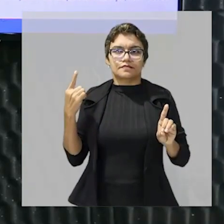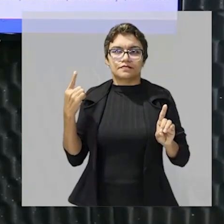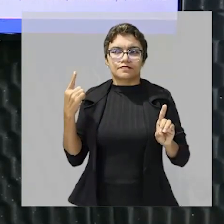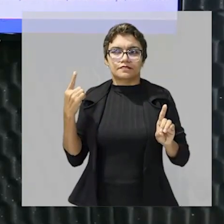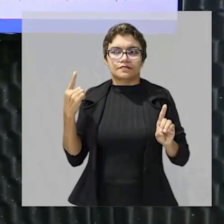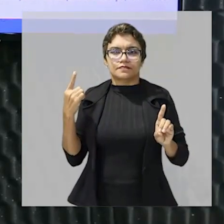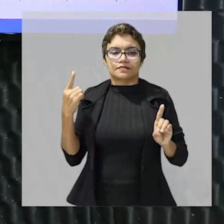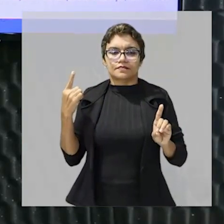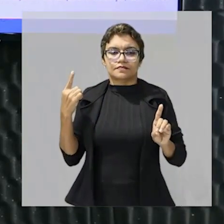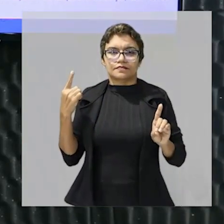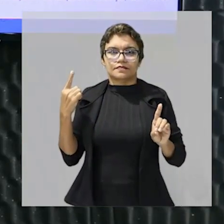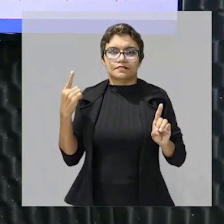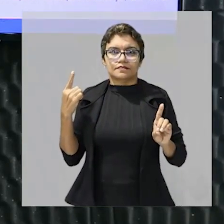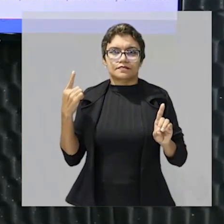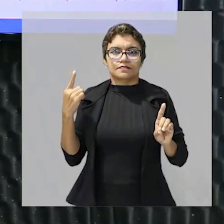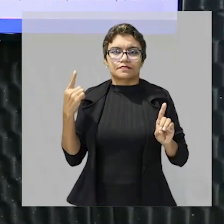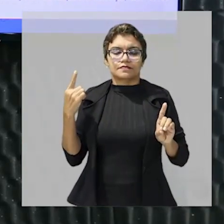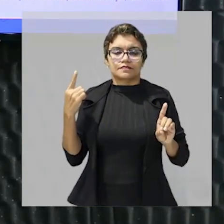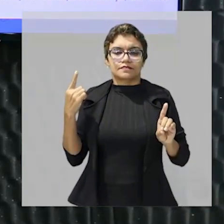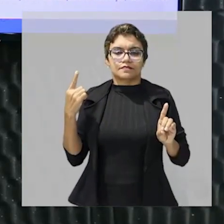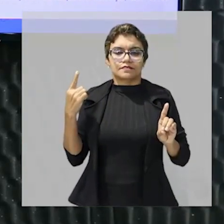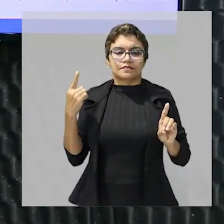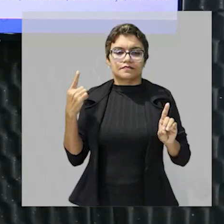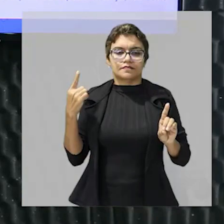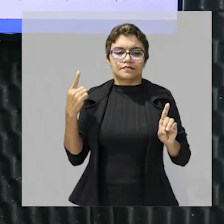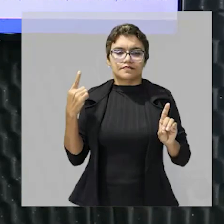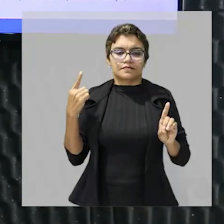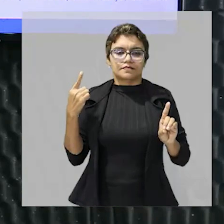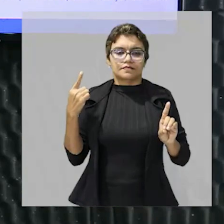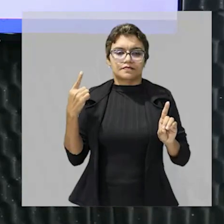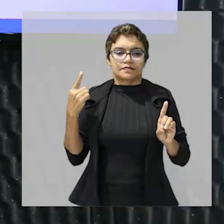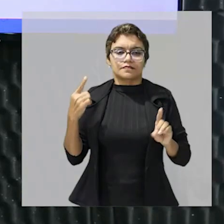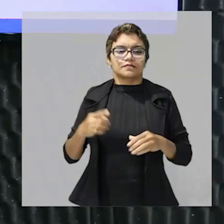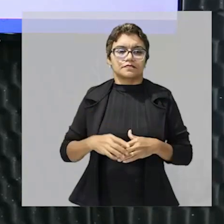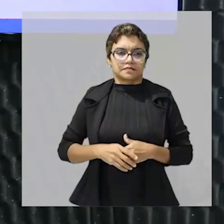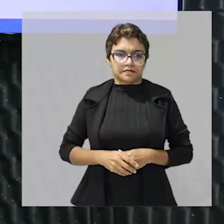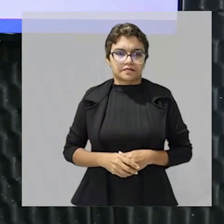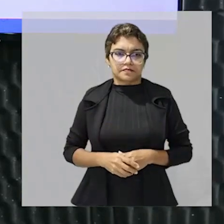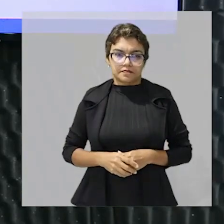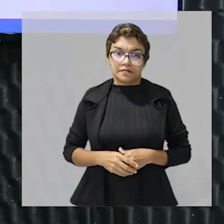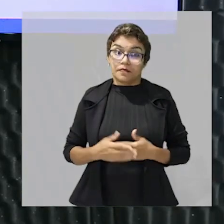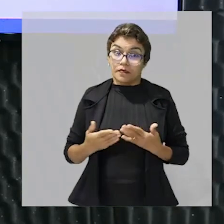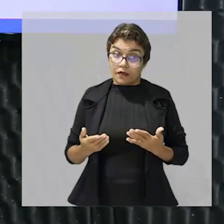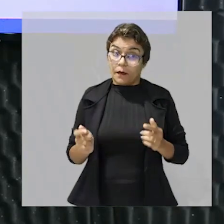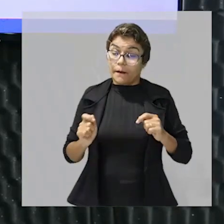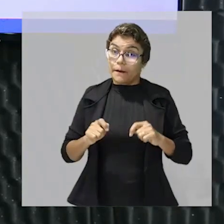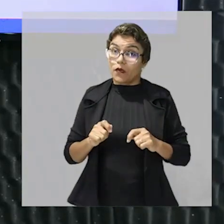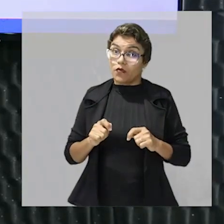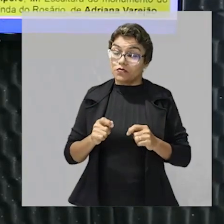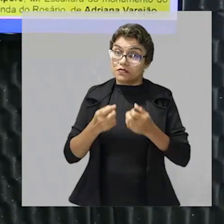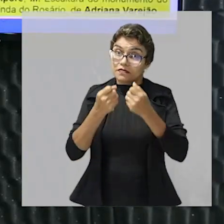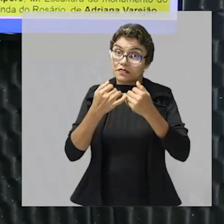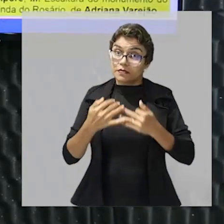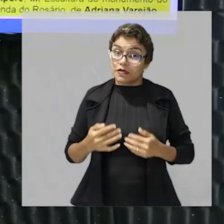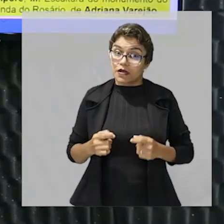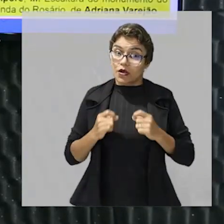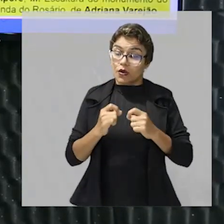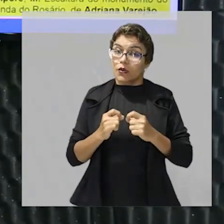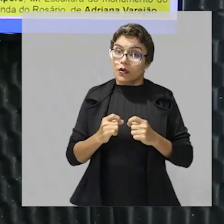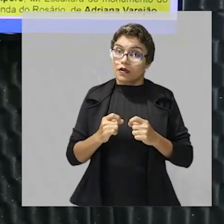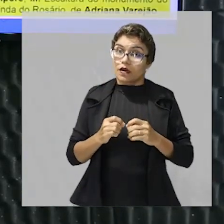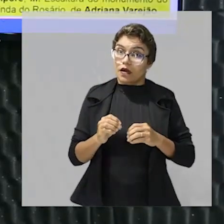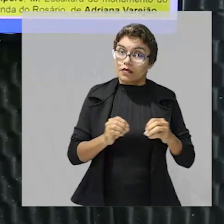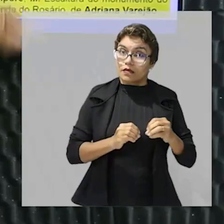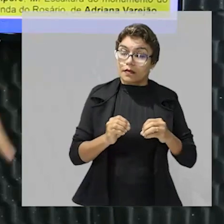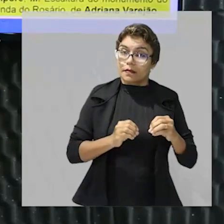dimensões, com construções de aspectos maciços em ferro e fundido e não figurativo. Então a gente pode dizer que essas obras pertencem